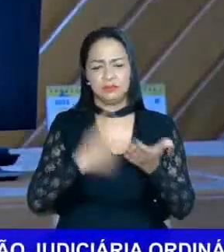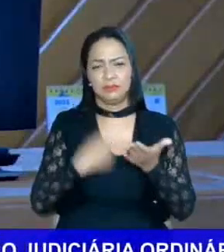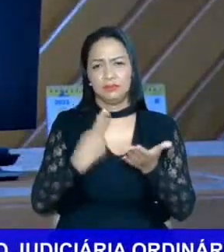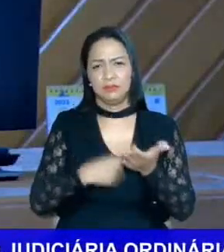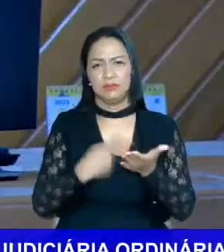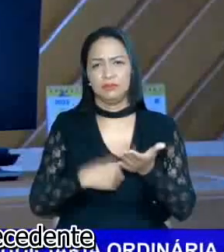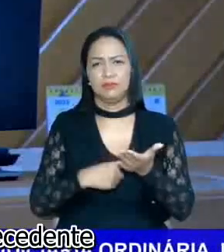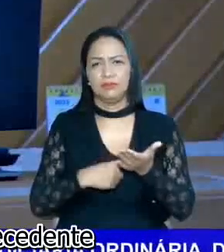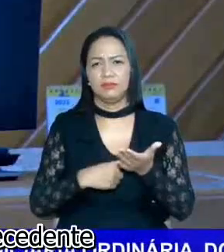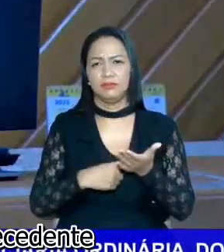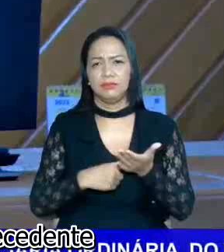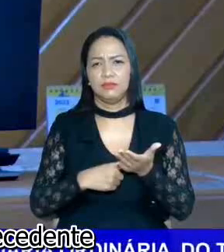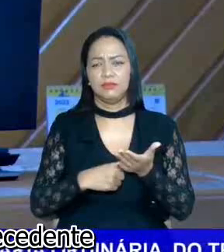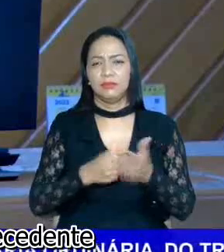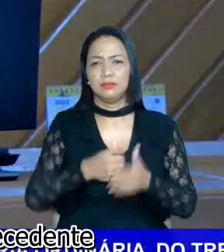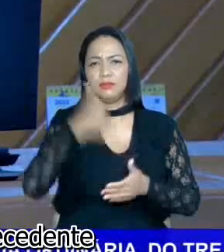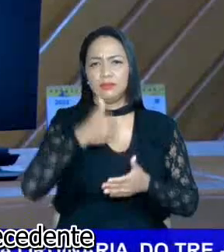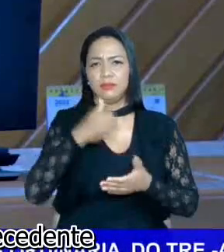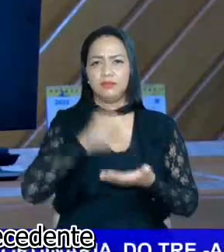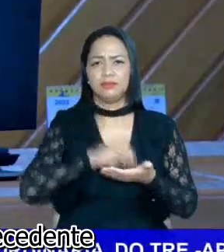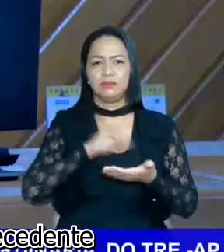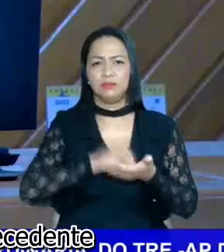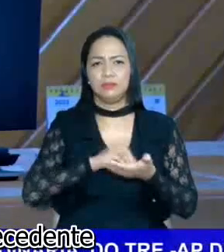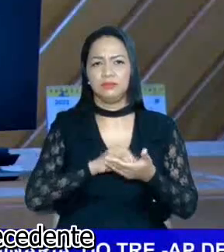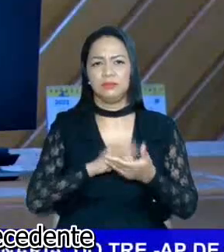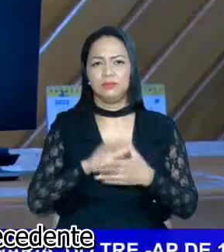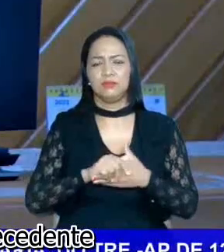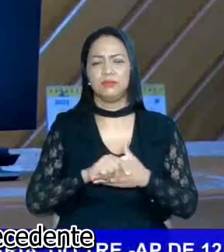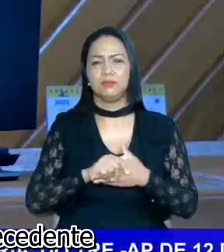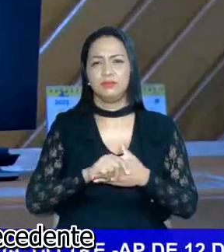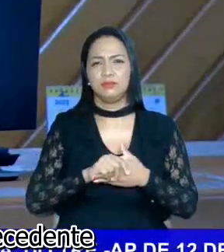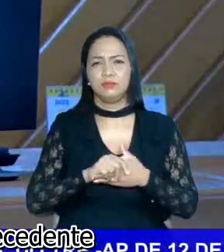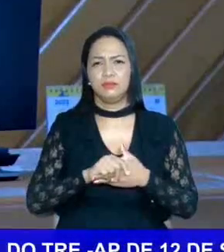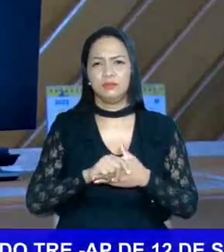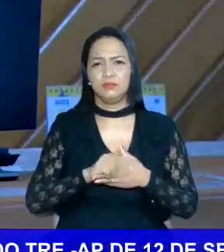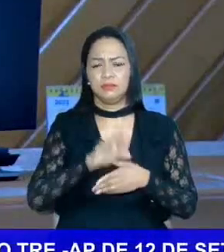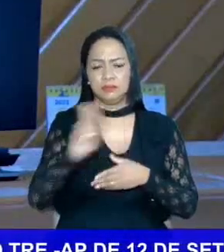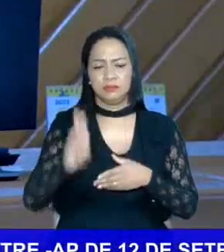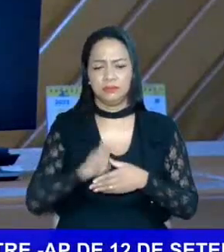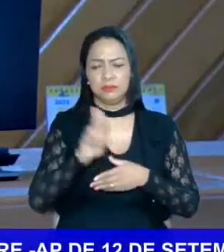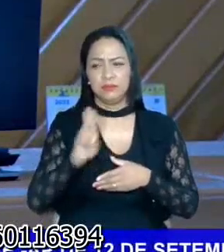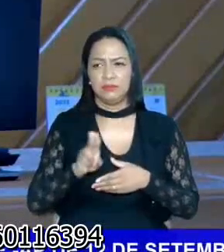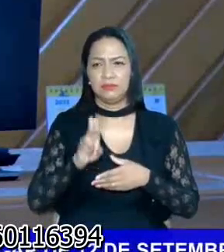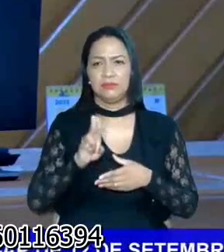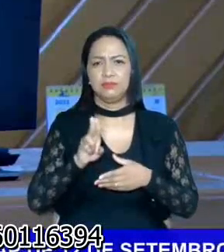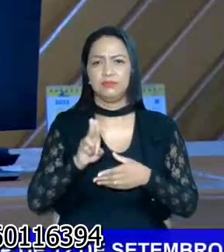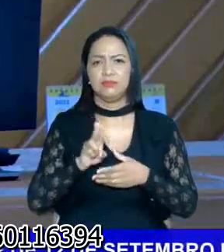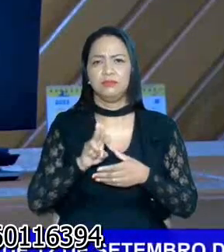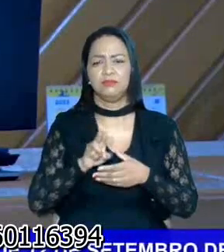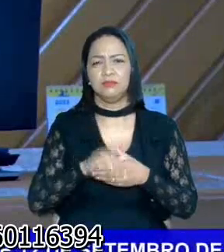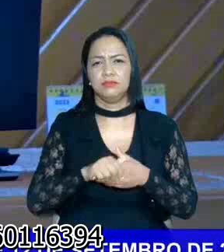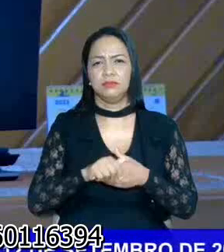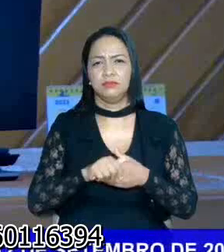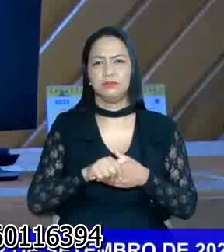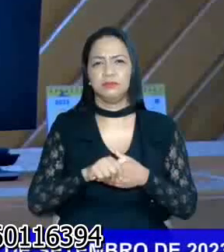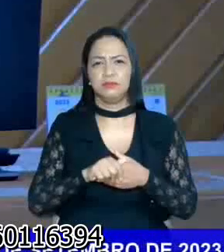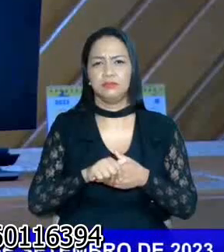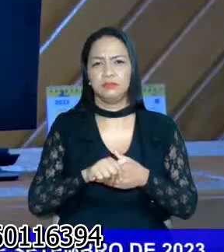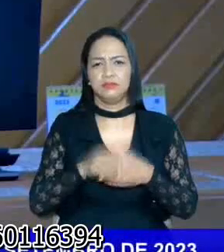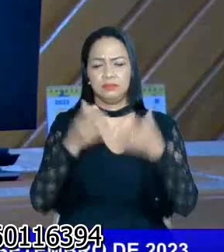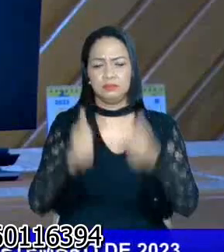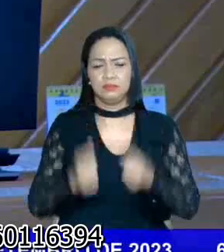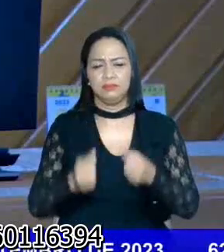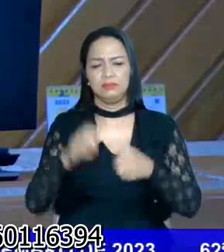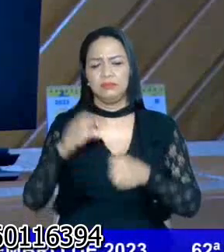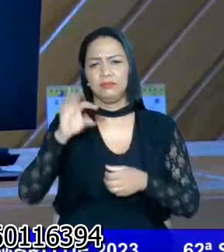acórdão. A primeira omissão diz respeito à aplicação do precedente da Colenda Corte